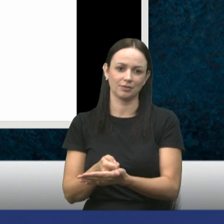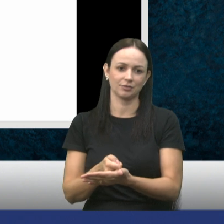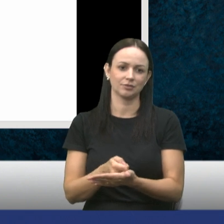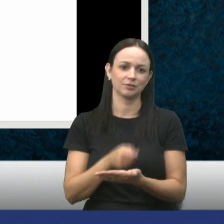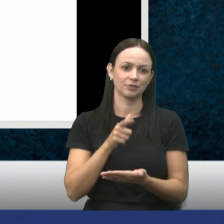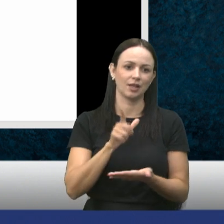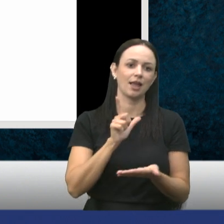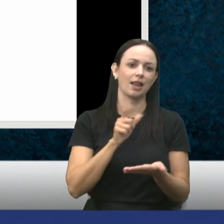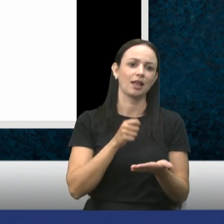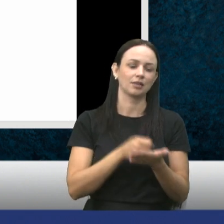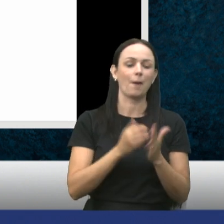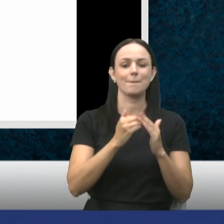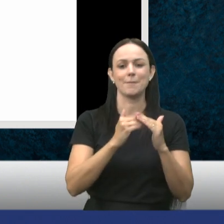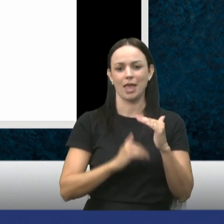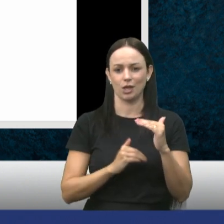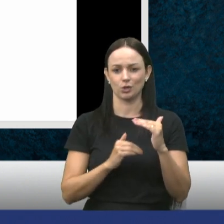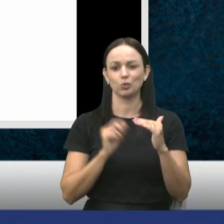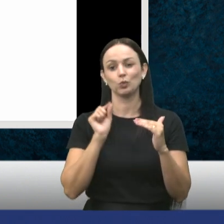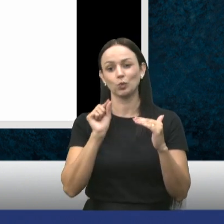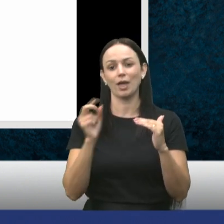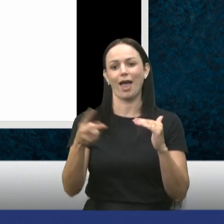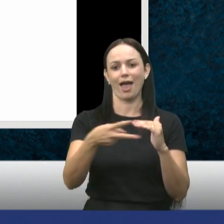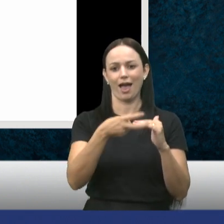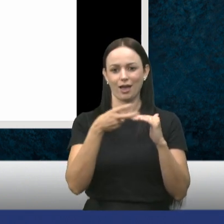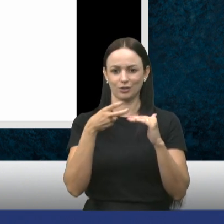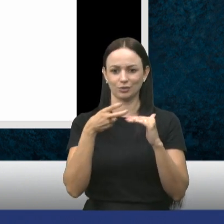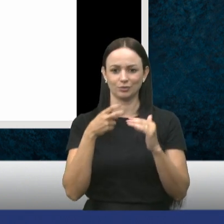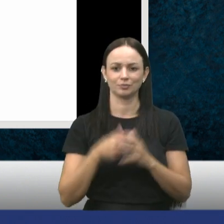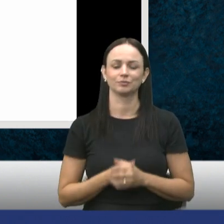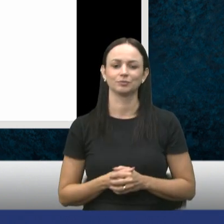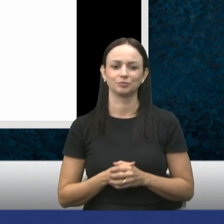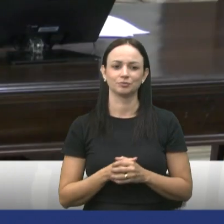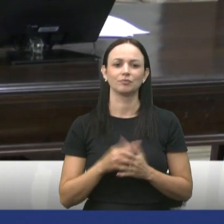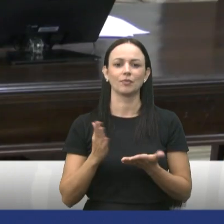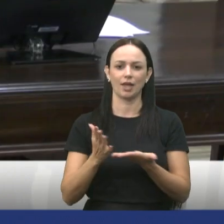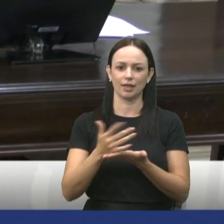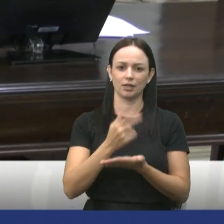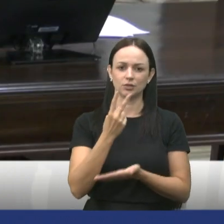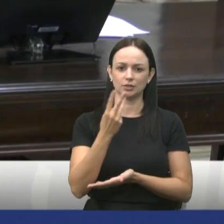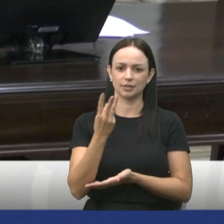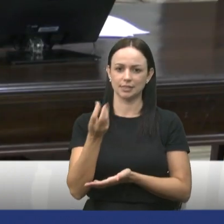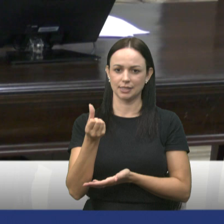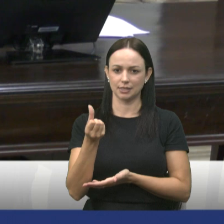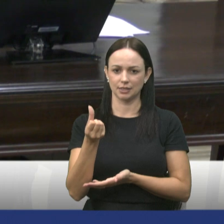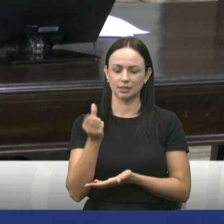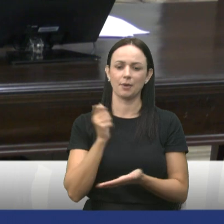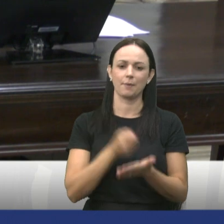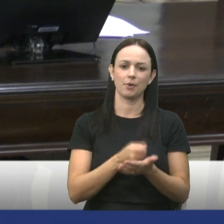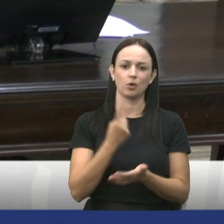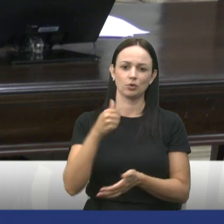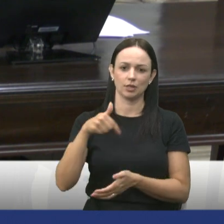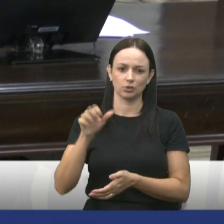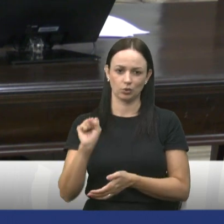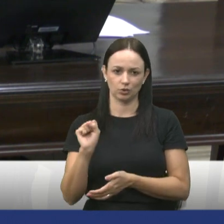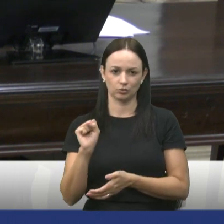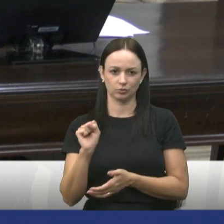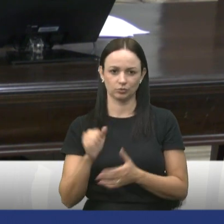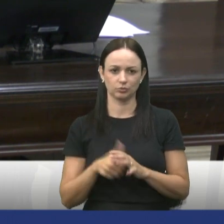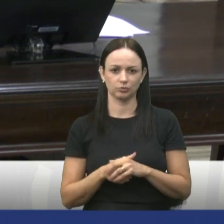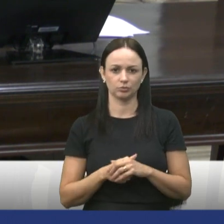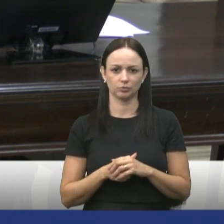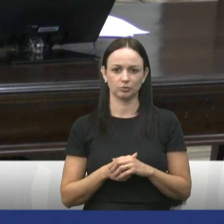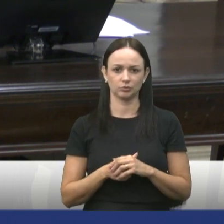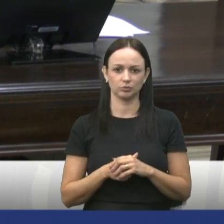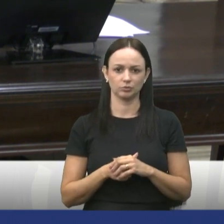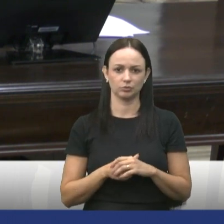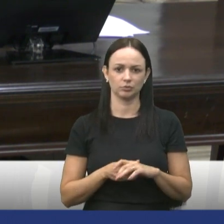foi menos do que foi arrecadado. Então, na realidade, se arrecadou 236 e se foi pago 178, né? O empenhado